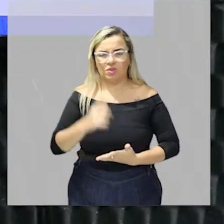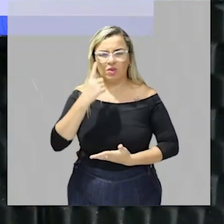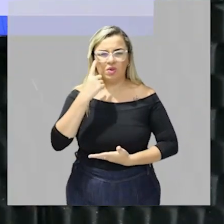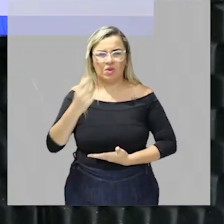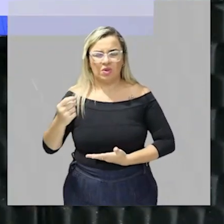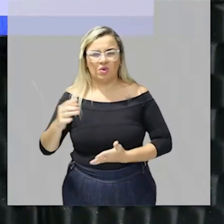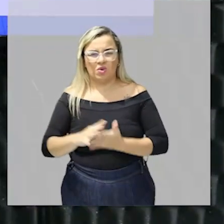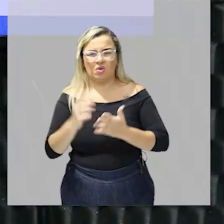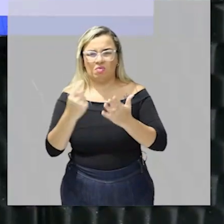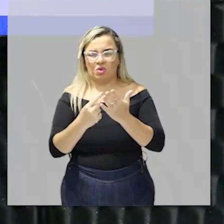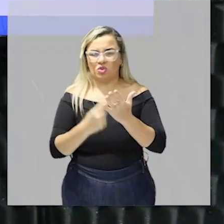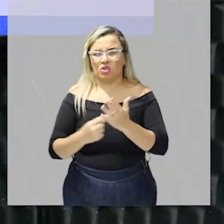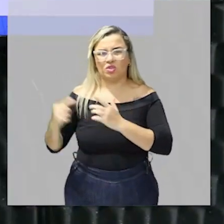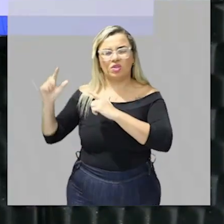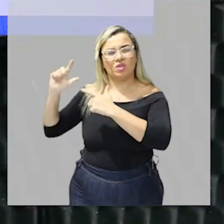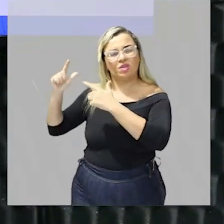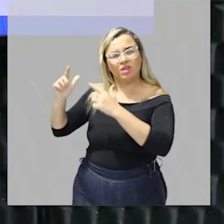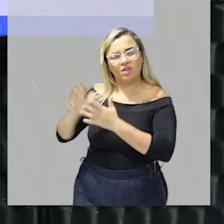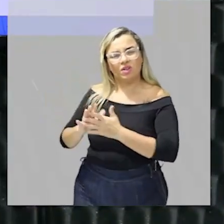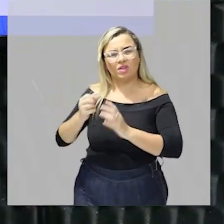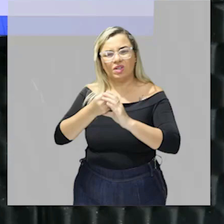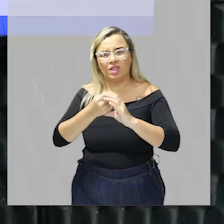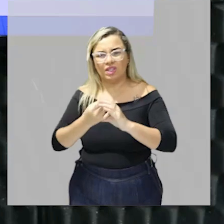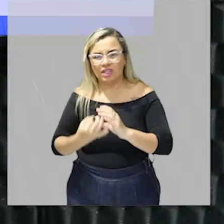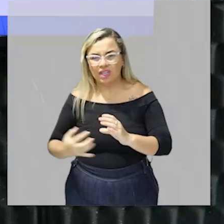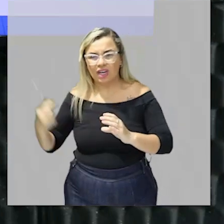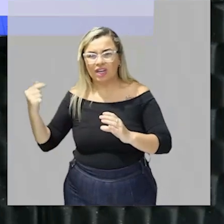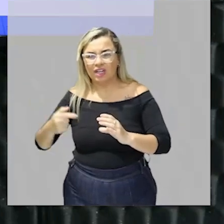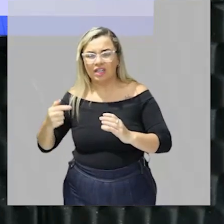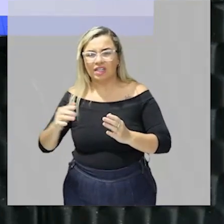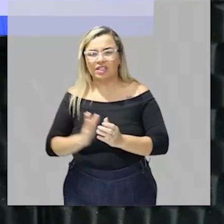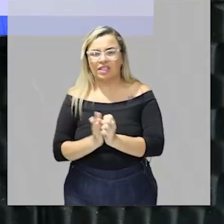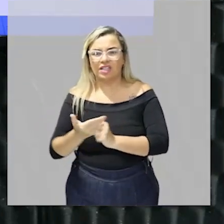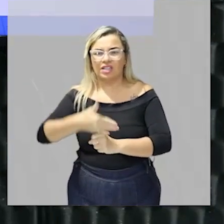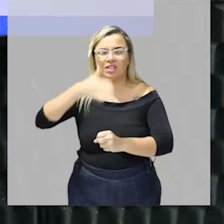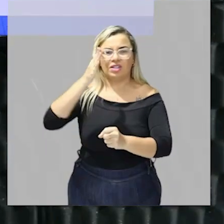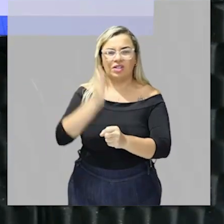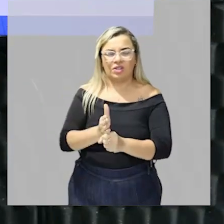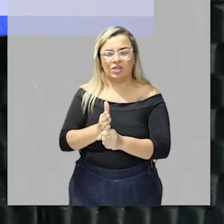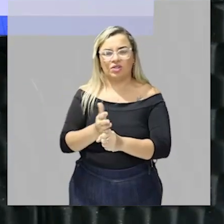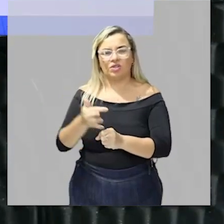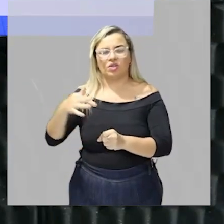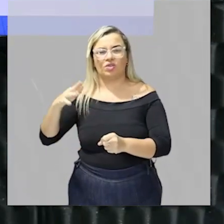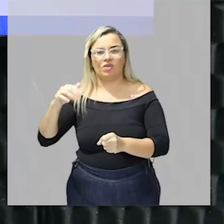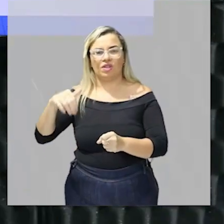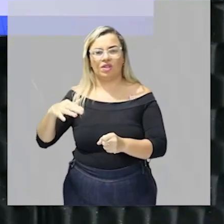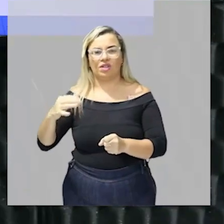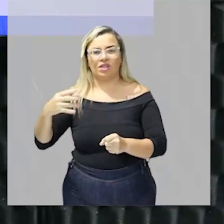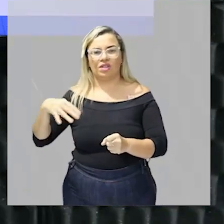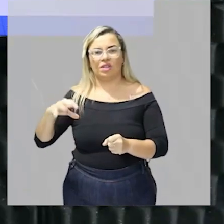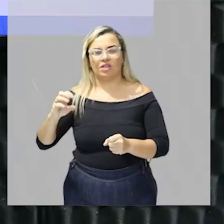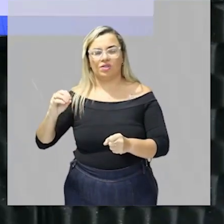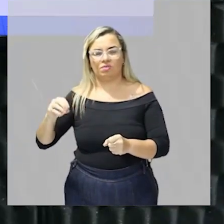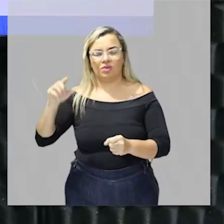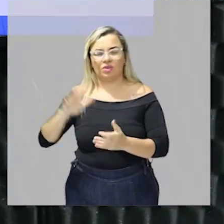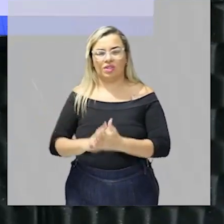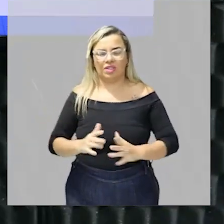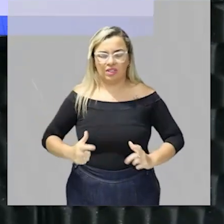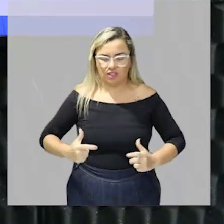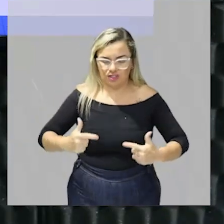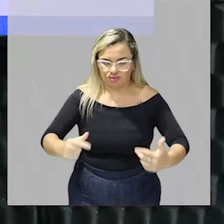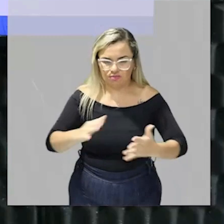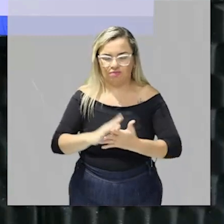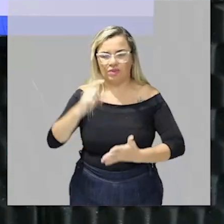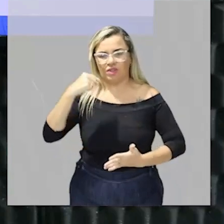projeto conservador com características fascistas, que é o projeto do franquismo na Guerra Civil Espanhola, que vai ter